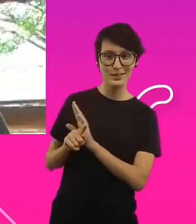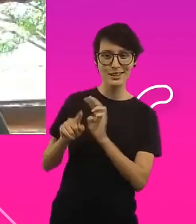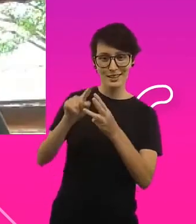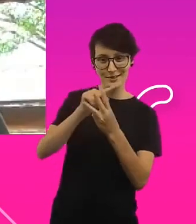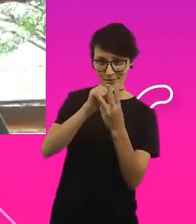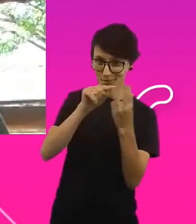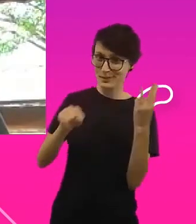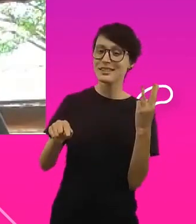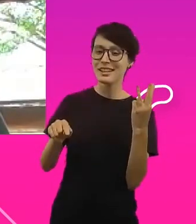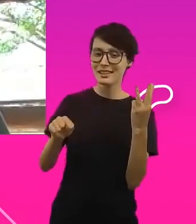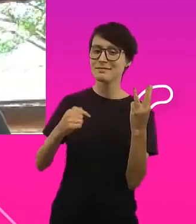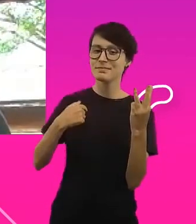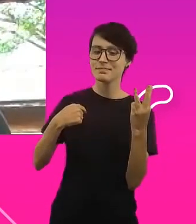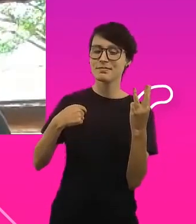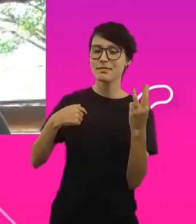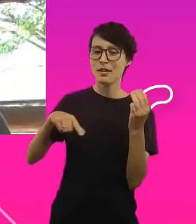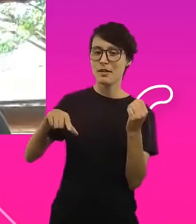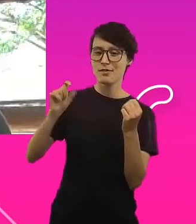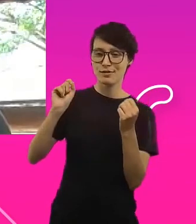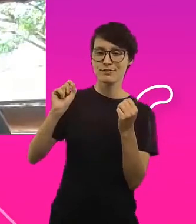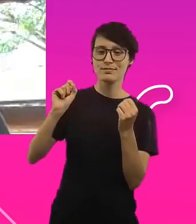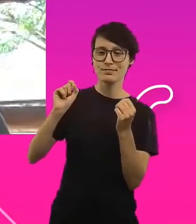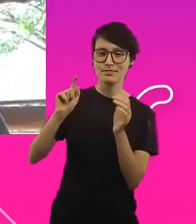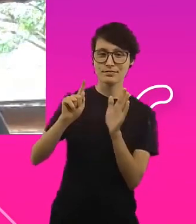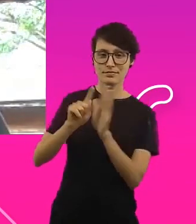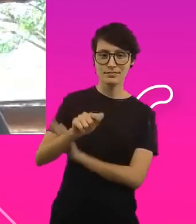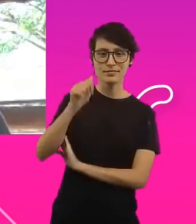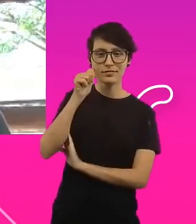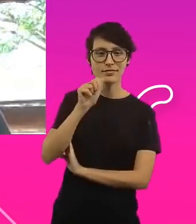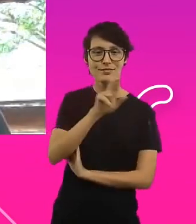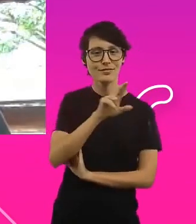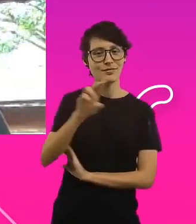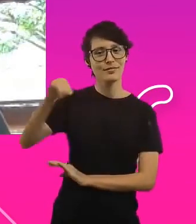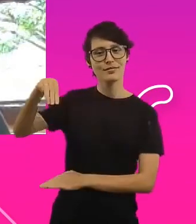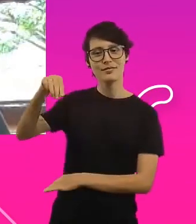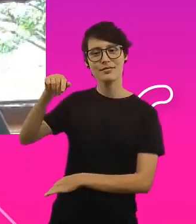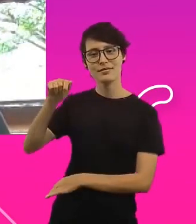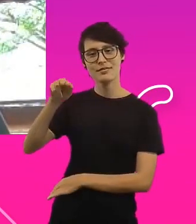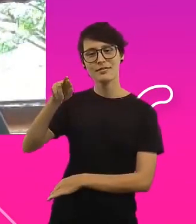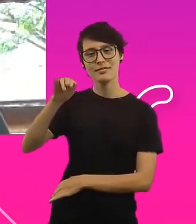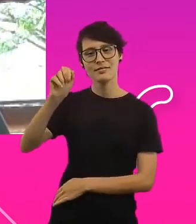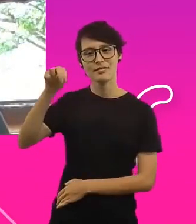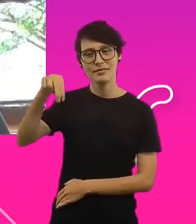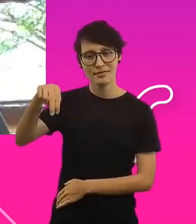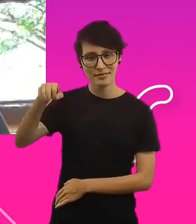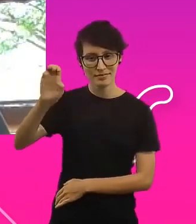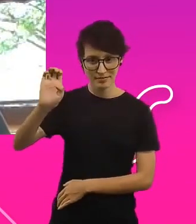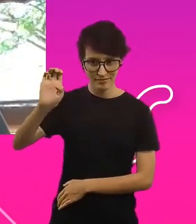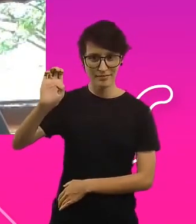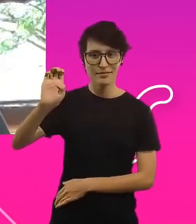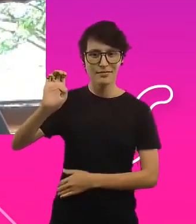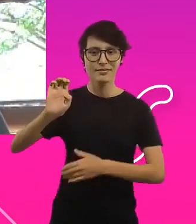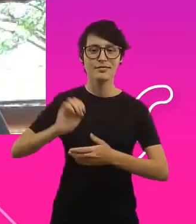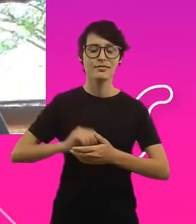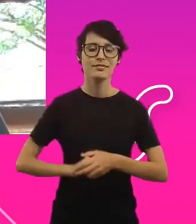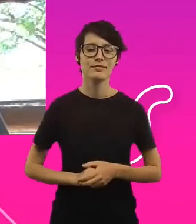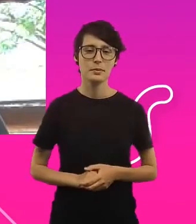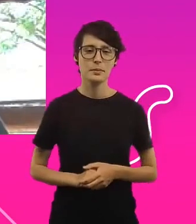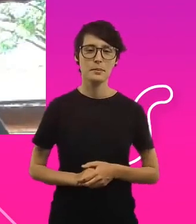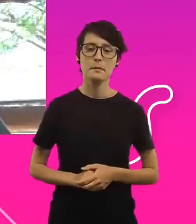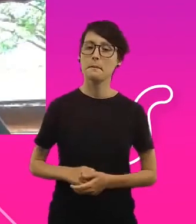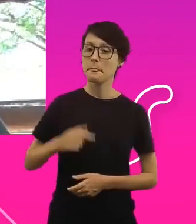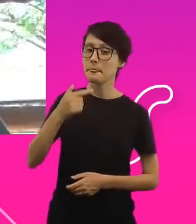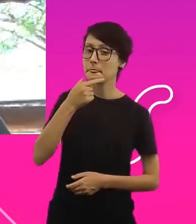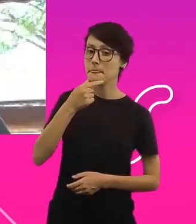vou fazer a primeira para a Mariane. Mariane, o Celso perguntou sobre